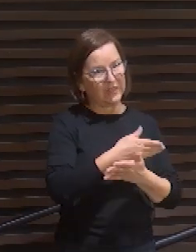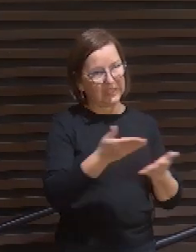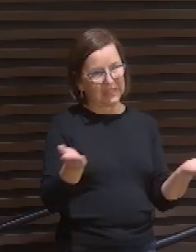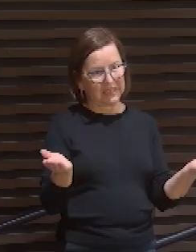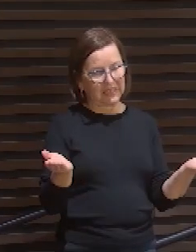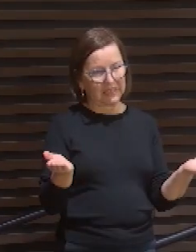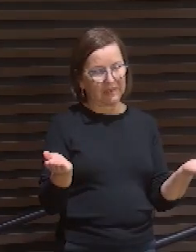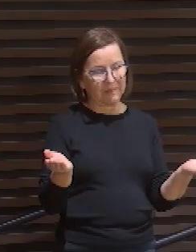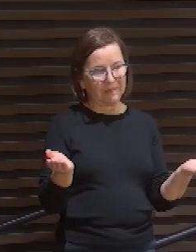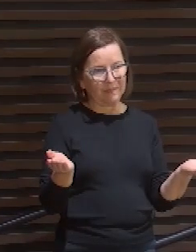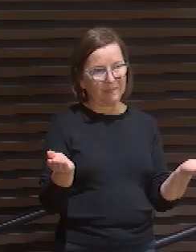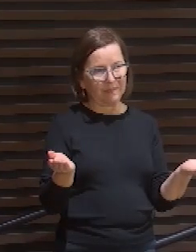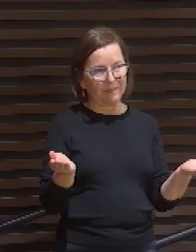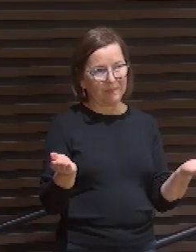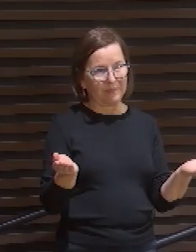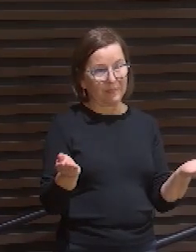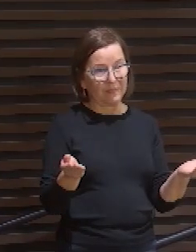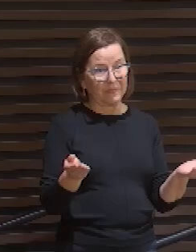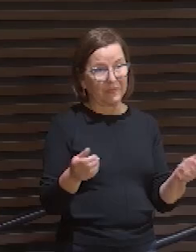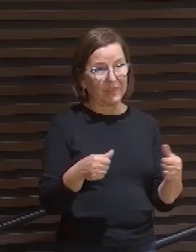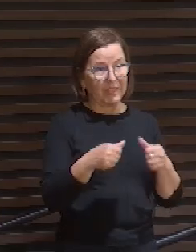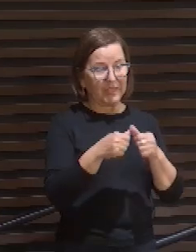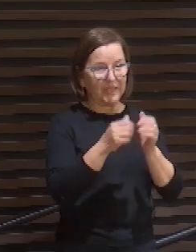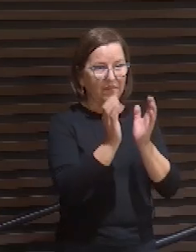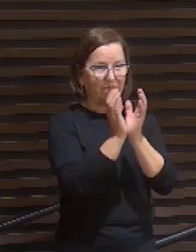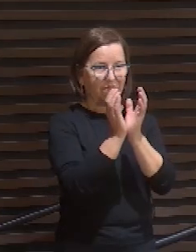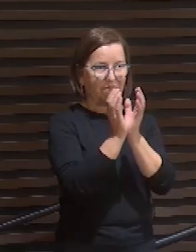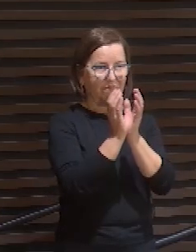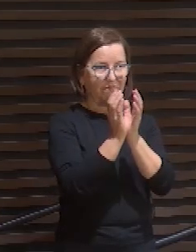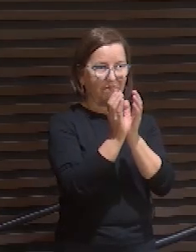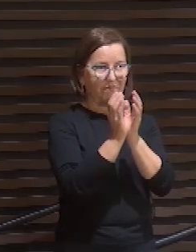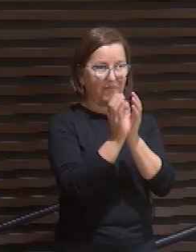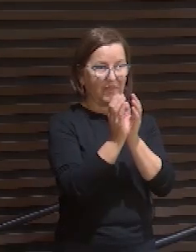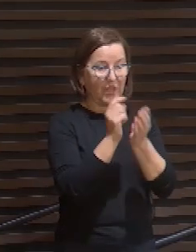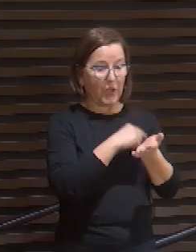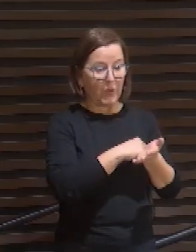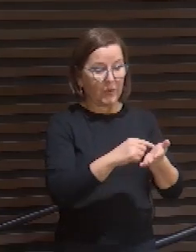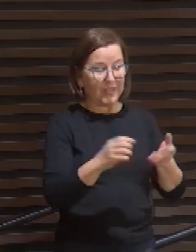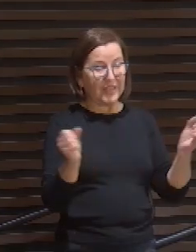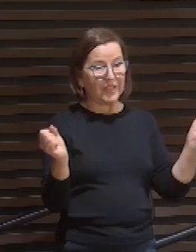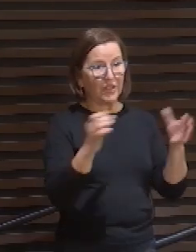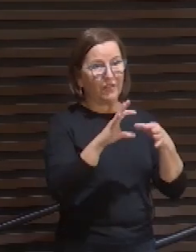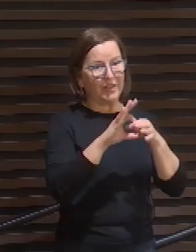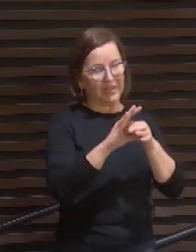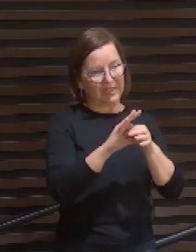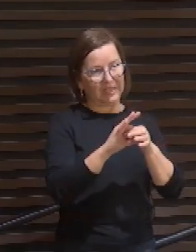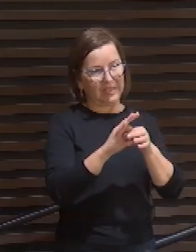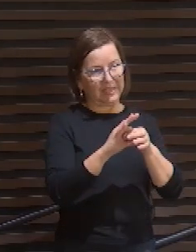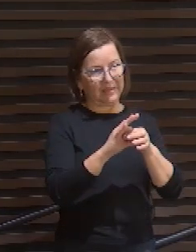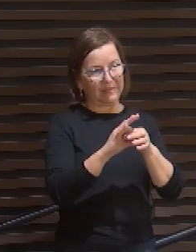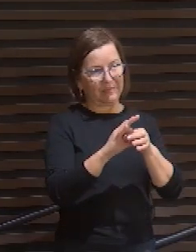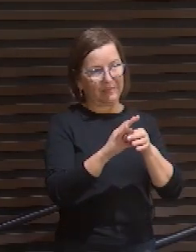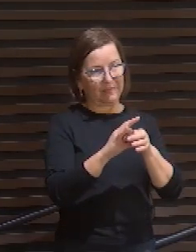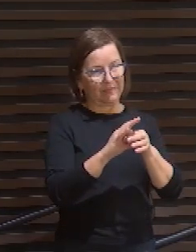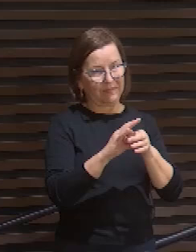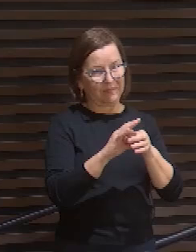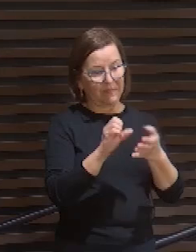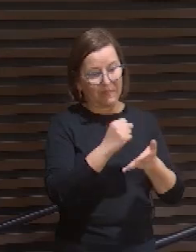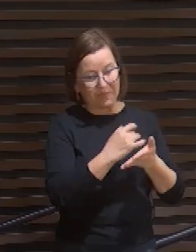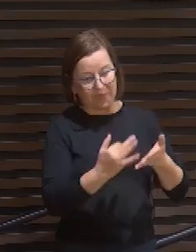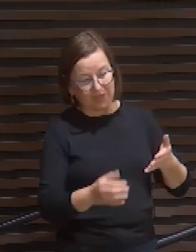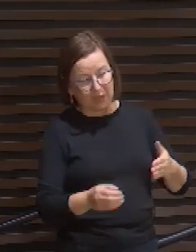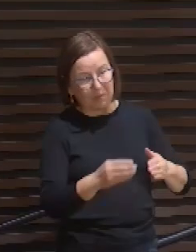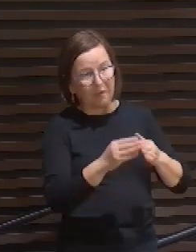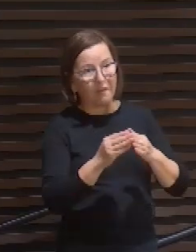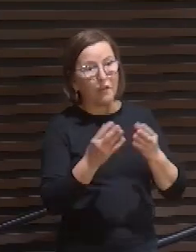vocês, e este sangue é o sangue da nova aliança derramado no seu sangue em favor de